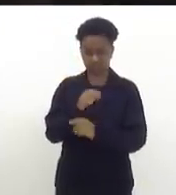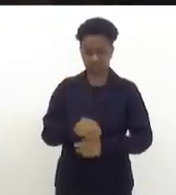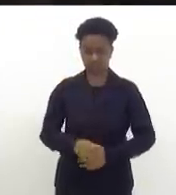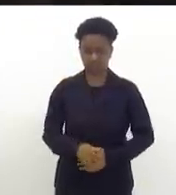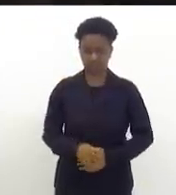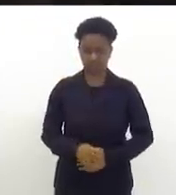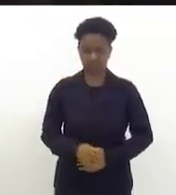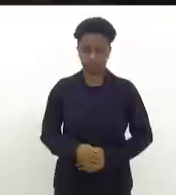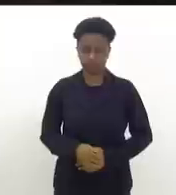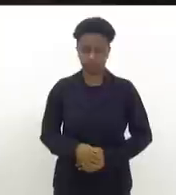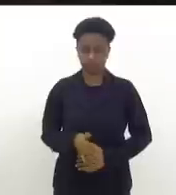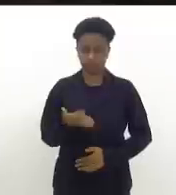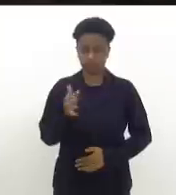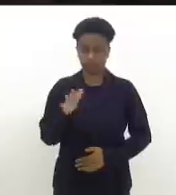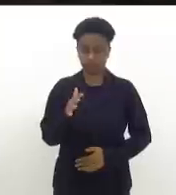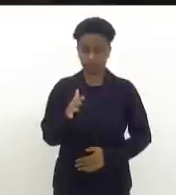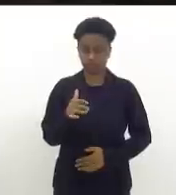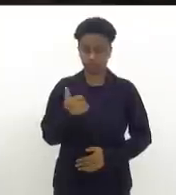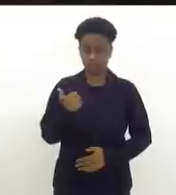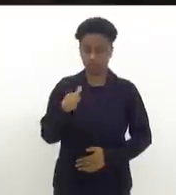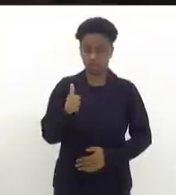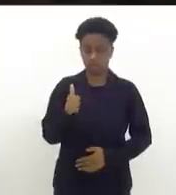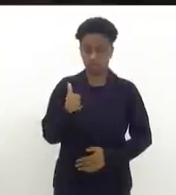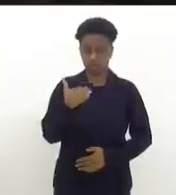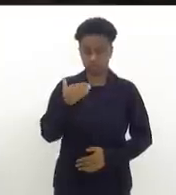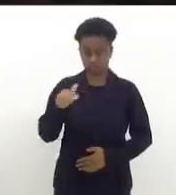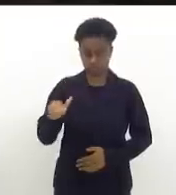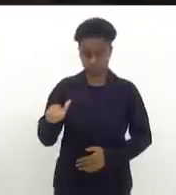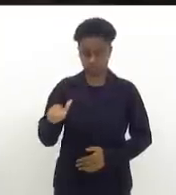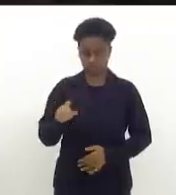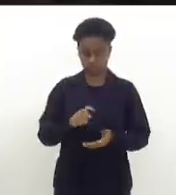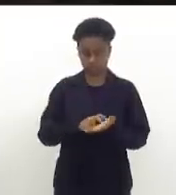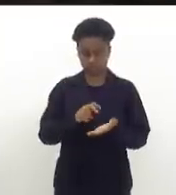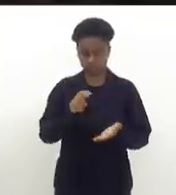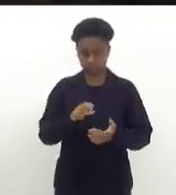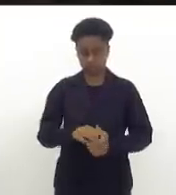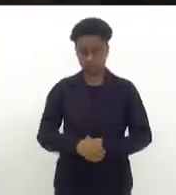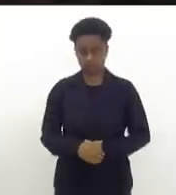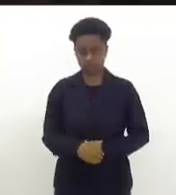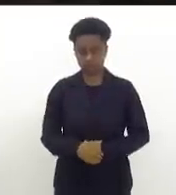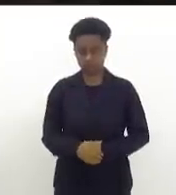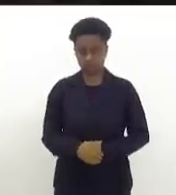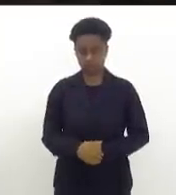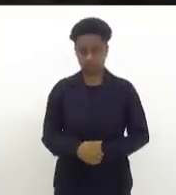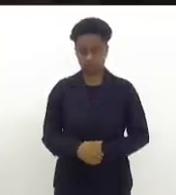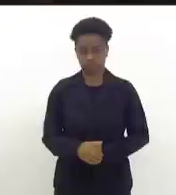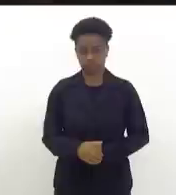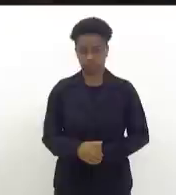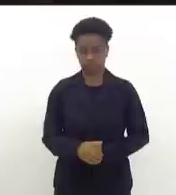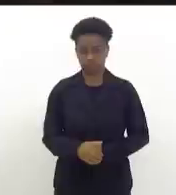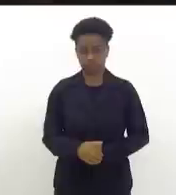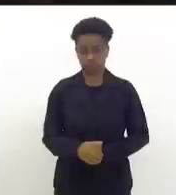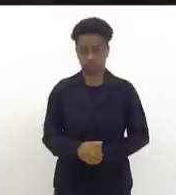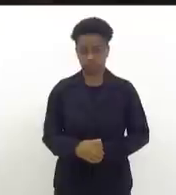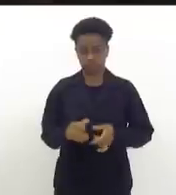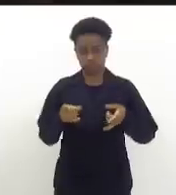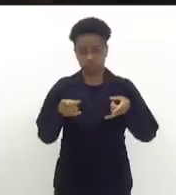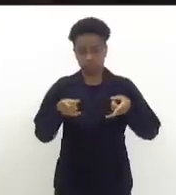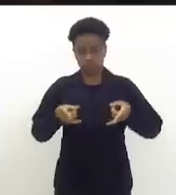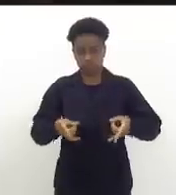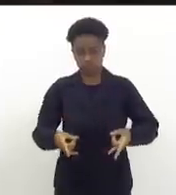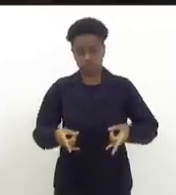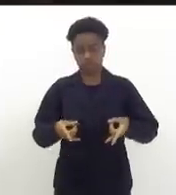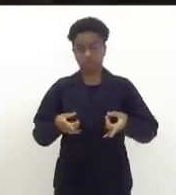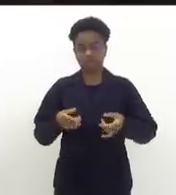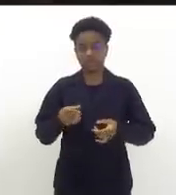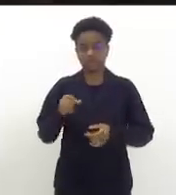por volta de 11 e 30 da manhã no velório do nosso Senador e